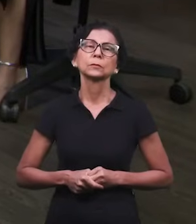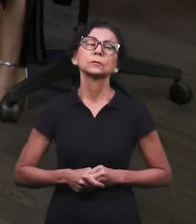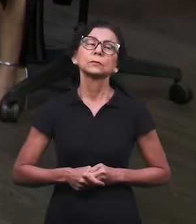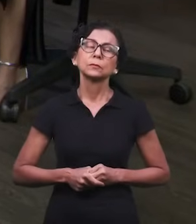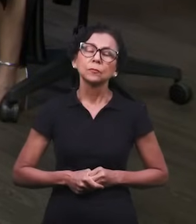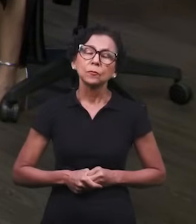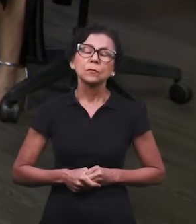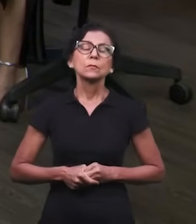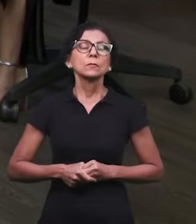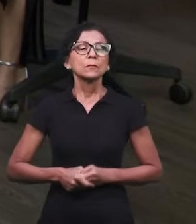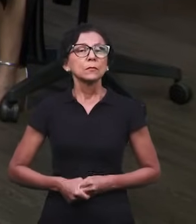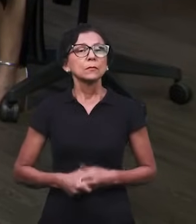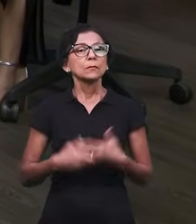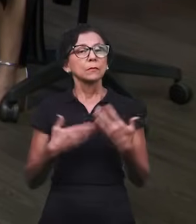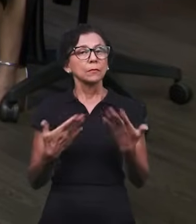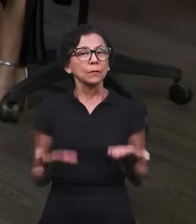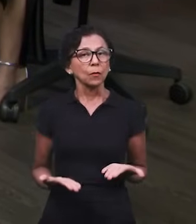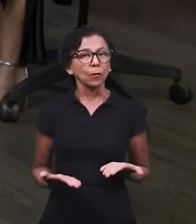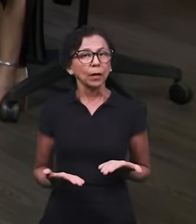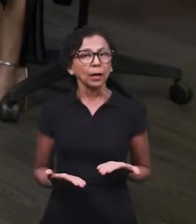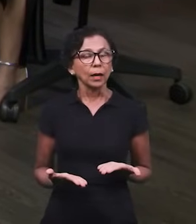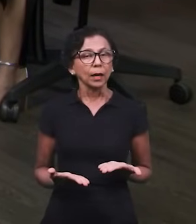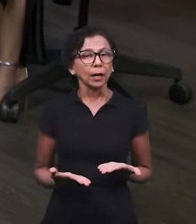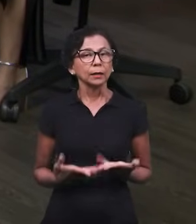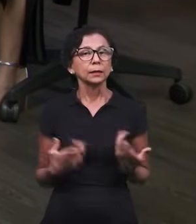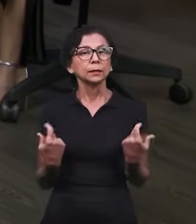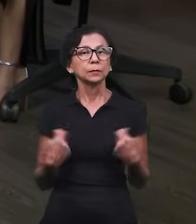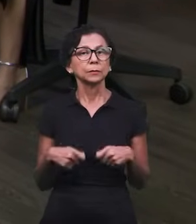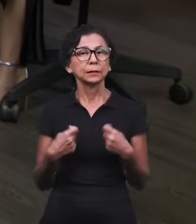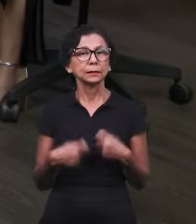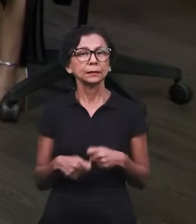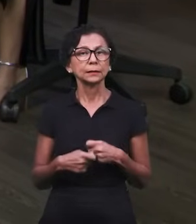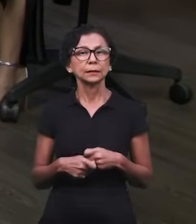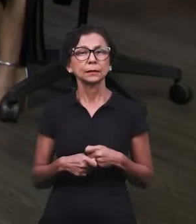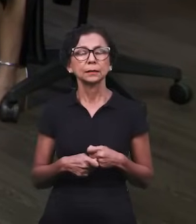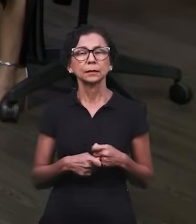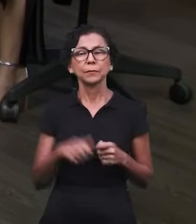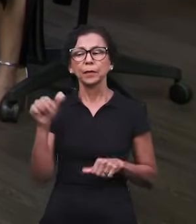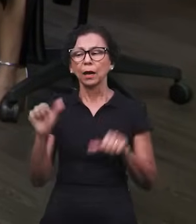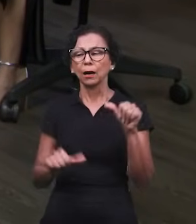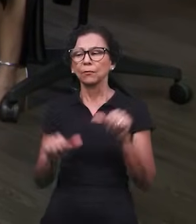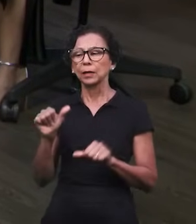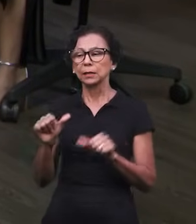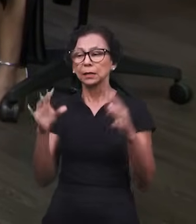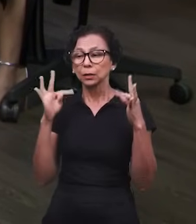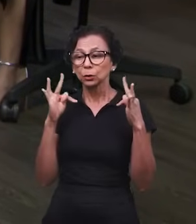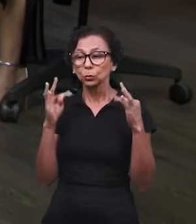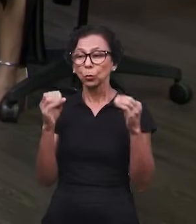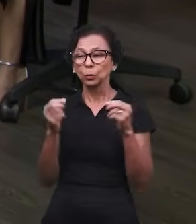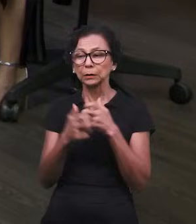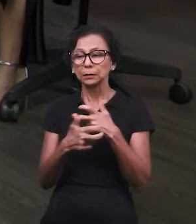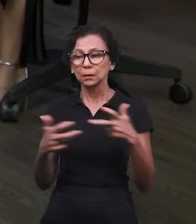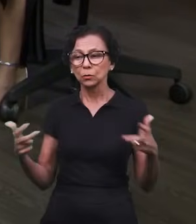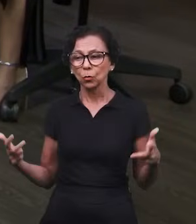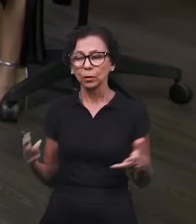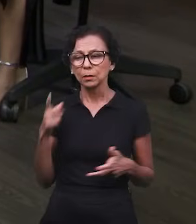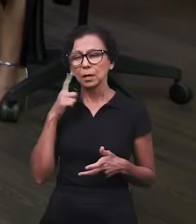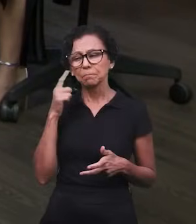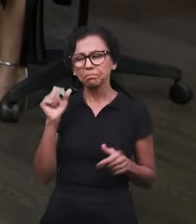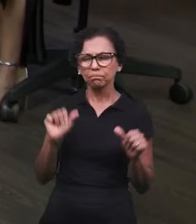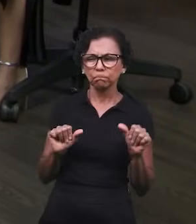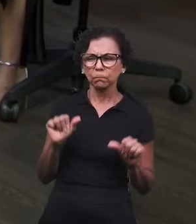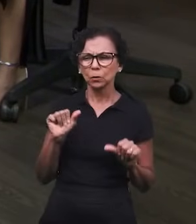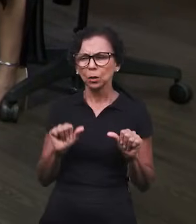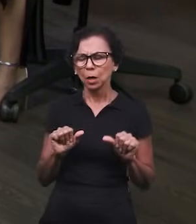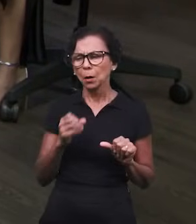Perfeito. Porque nós temos que ter um cuidado com aquilo que se chama de relativismo. Hoje